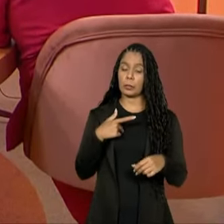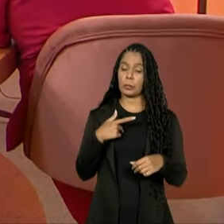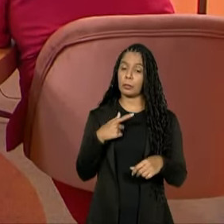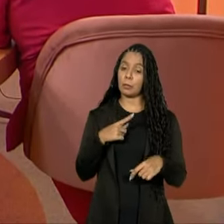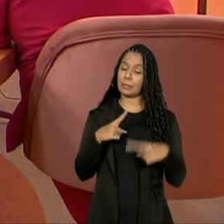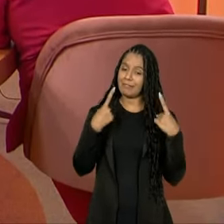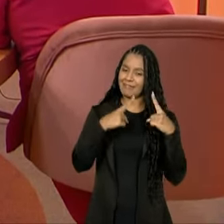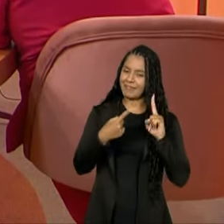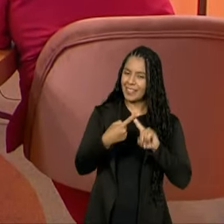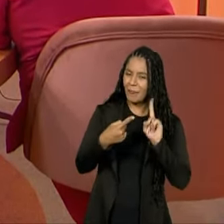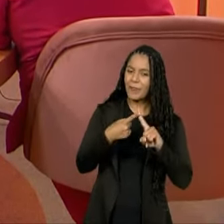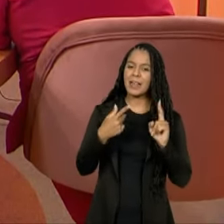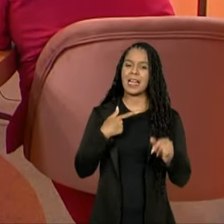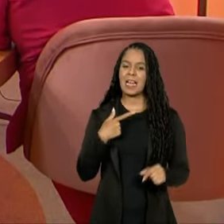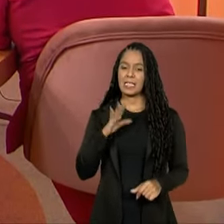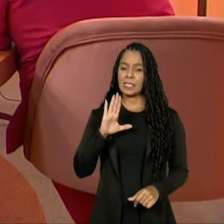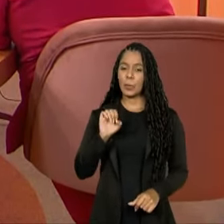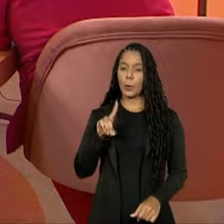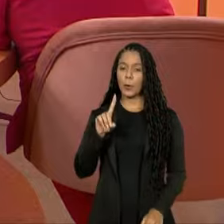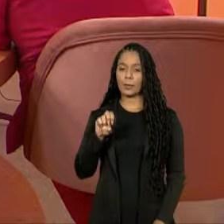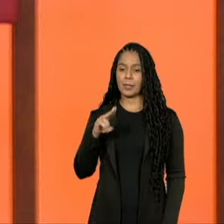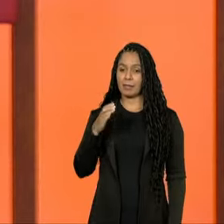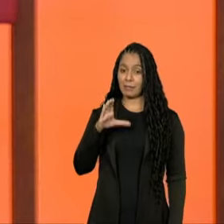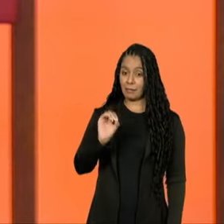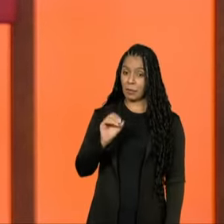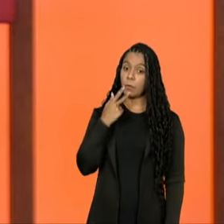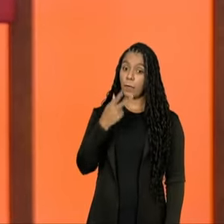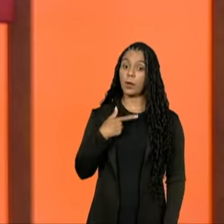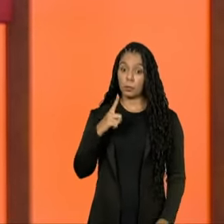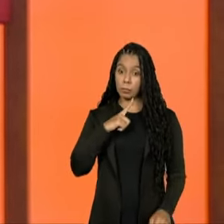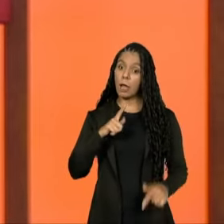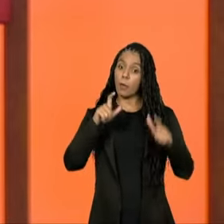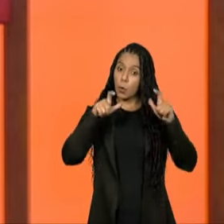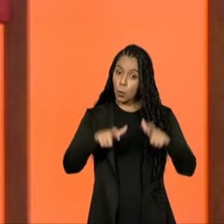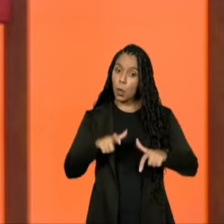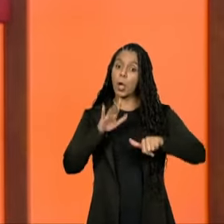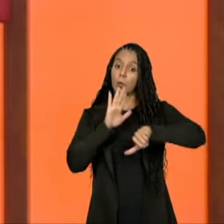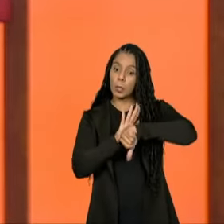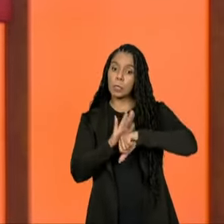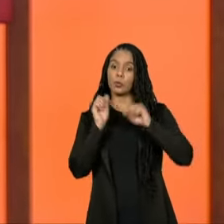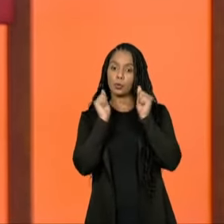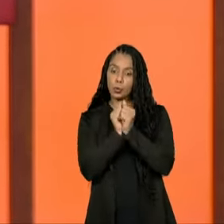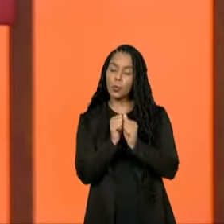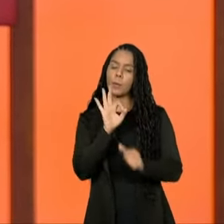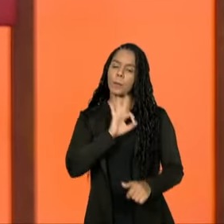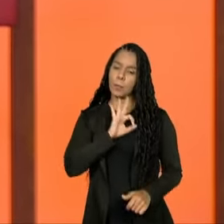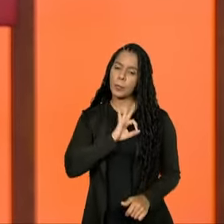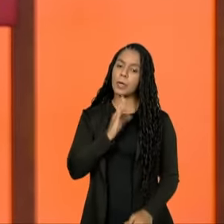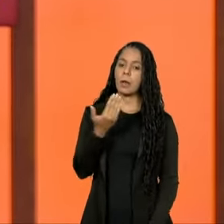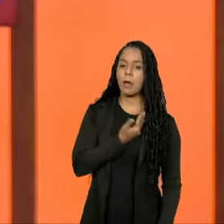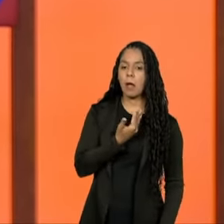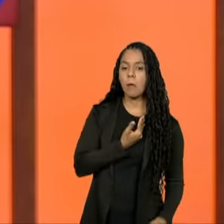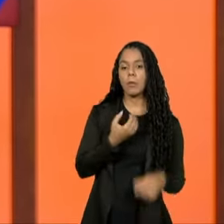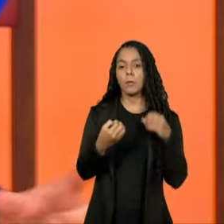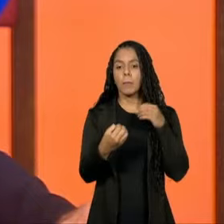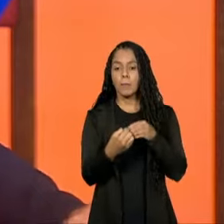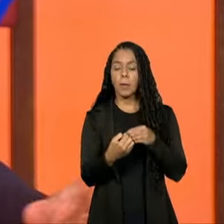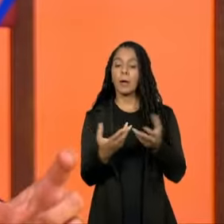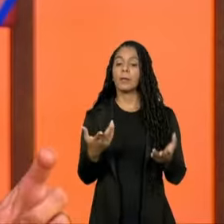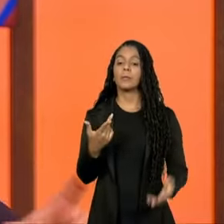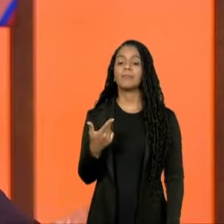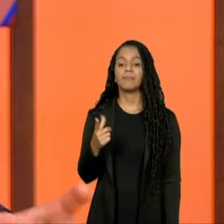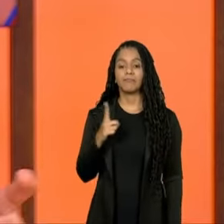estou dizendo, assim, eu estava no local do crime, né, junto com a polícia, junto com os amigos mais próximos,